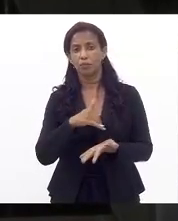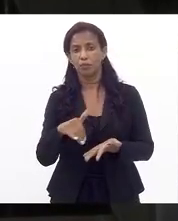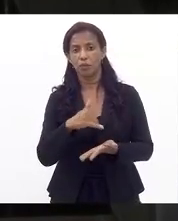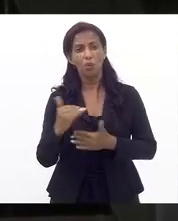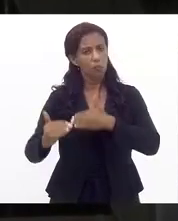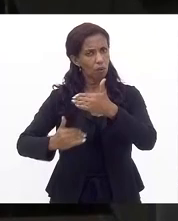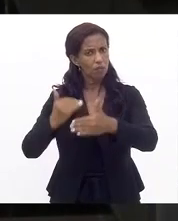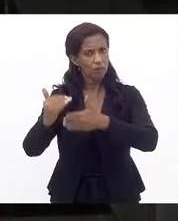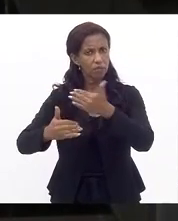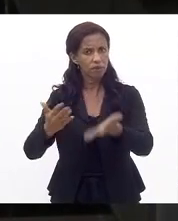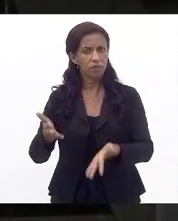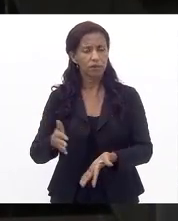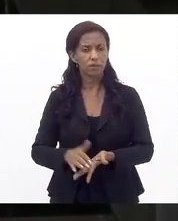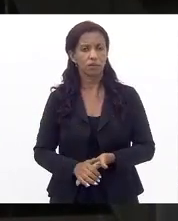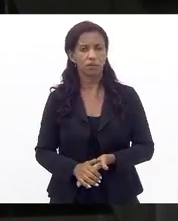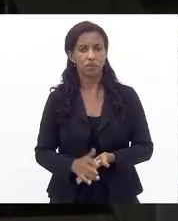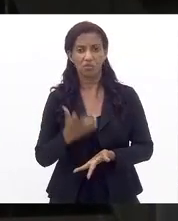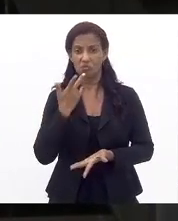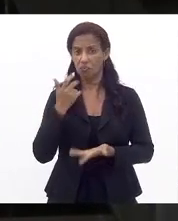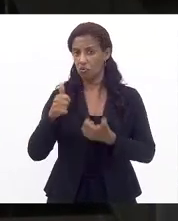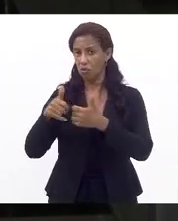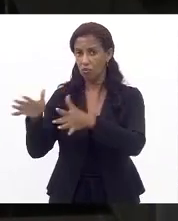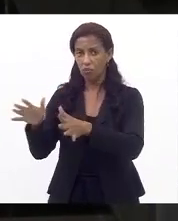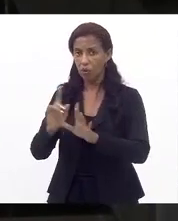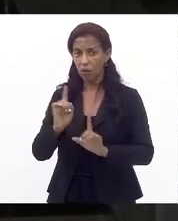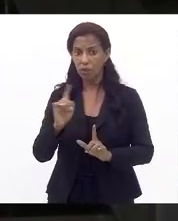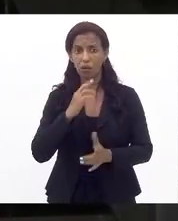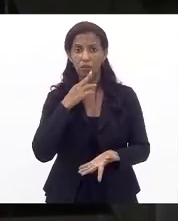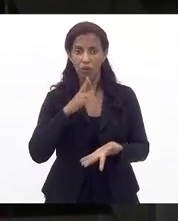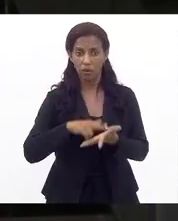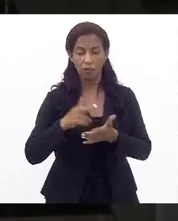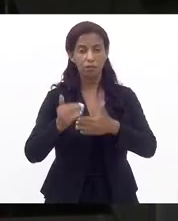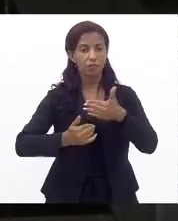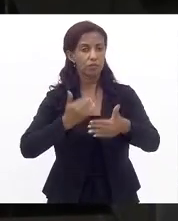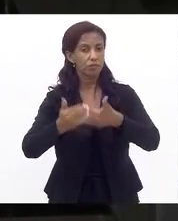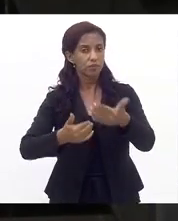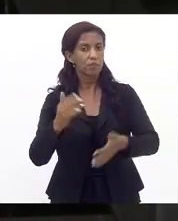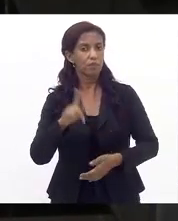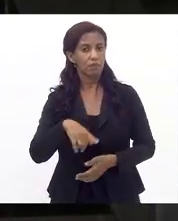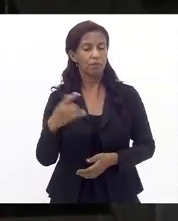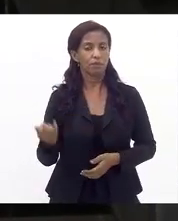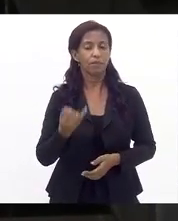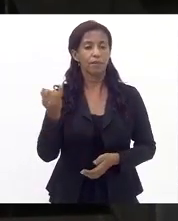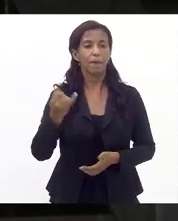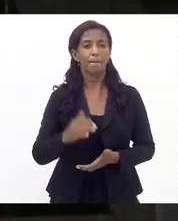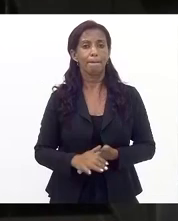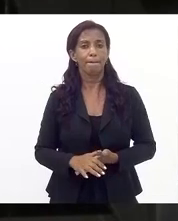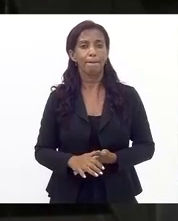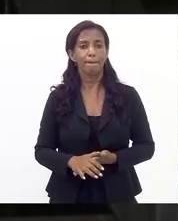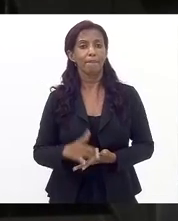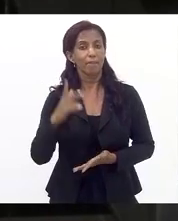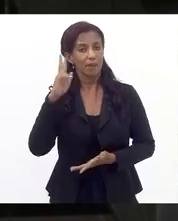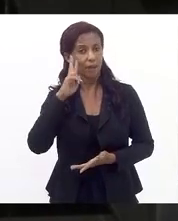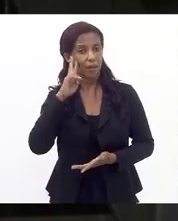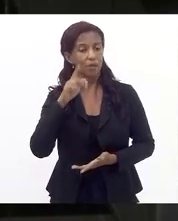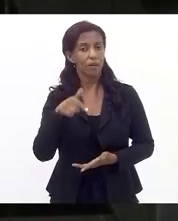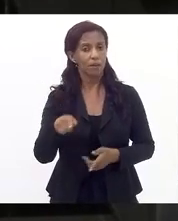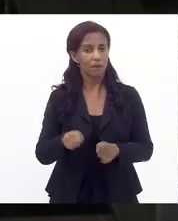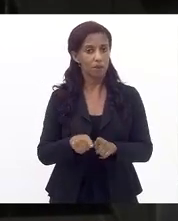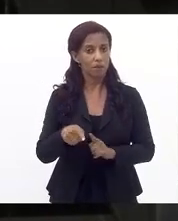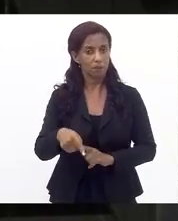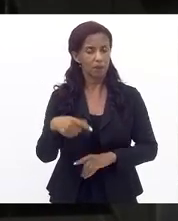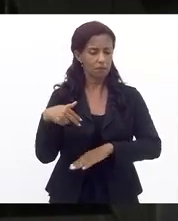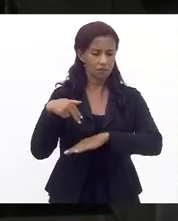não reconhece avanços que produzimos não tô sabendo que tu fora não a gente conheço avanço que nós produzimos importantes né Eu quero ressaltar aqui desse